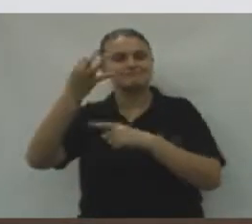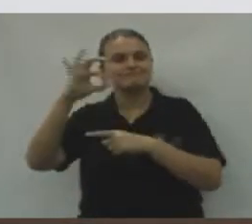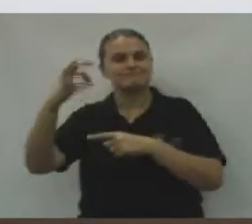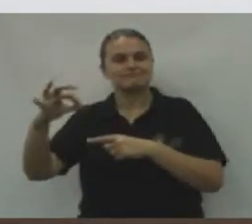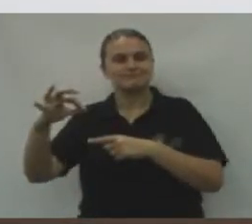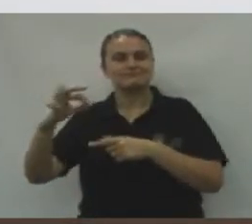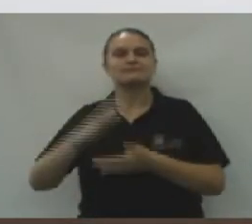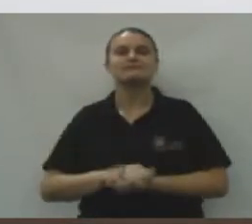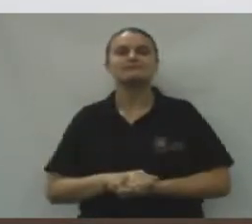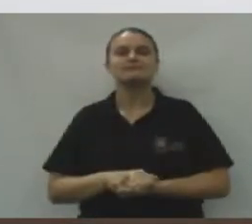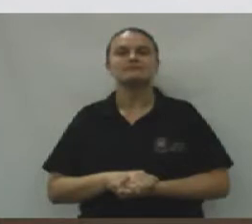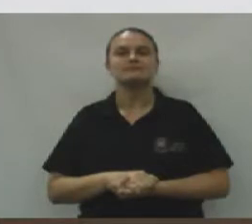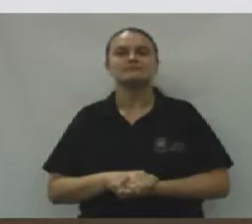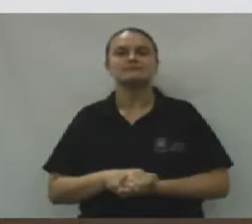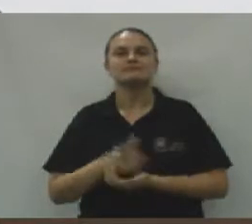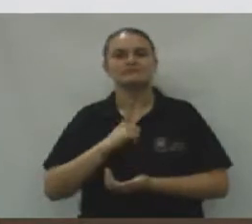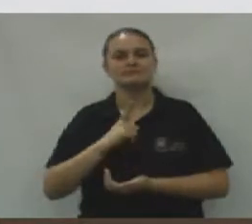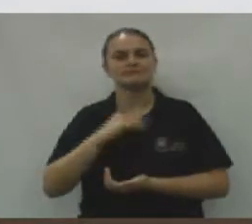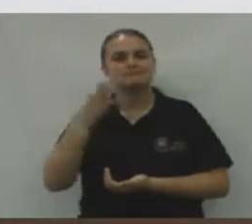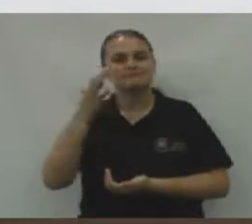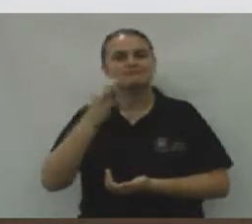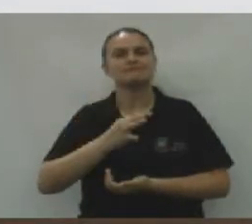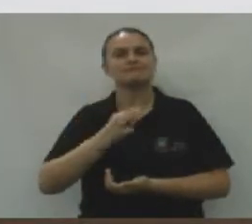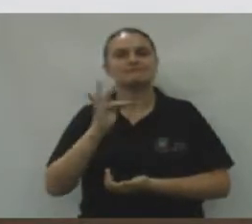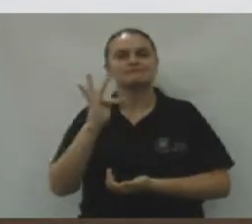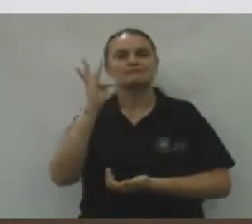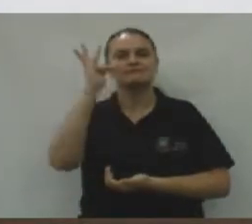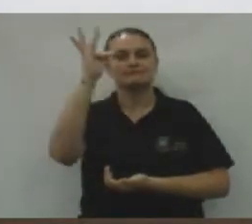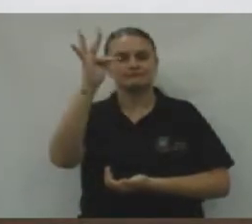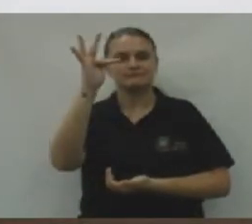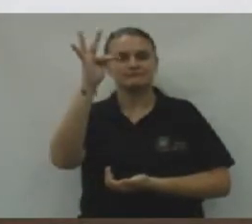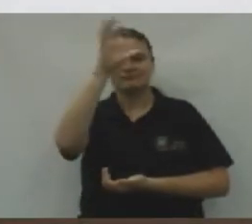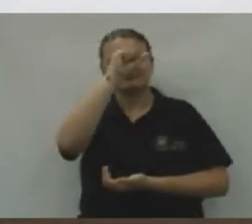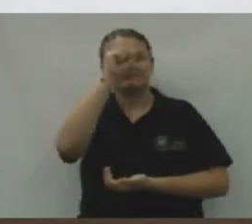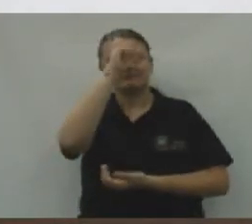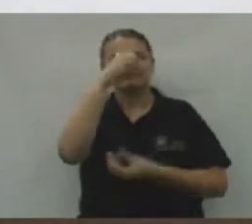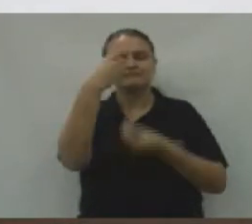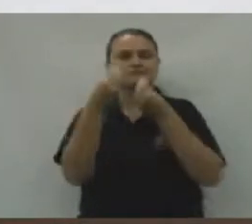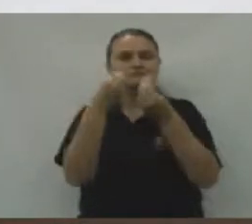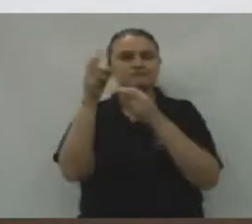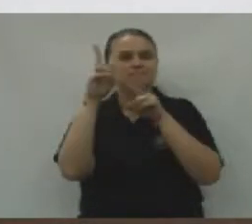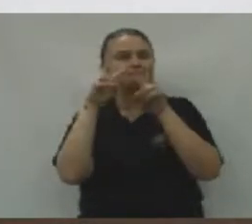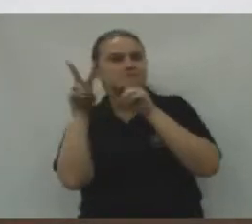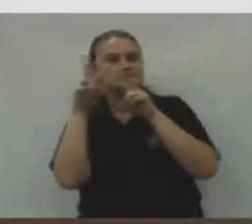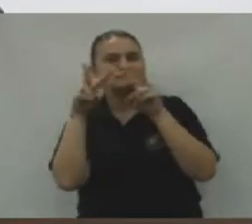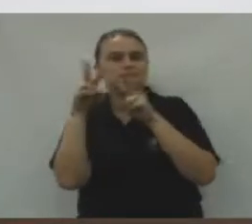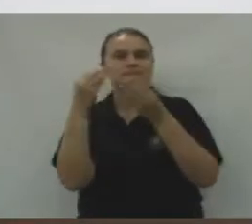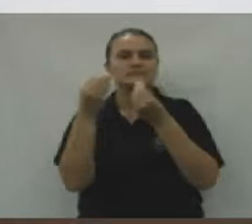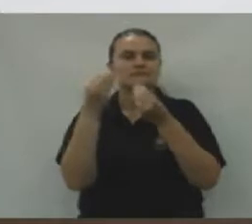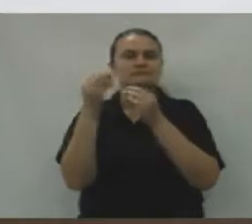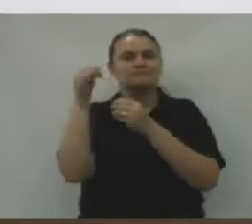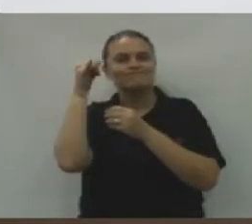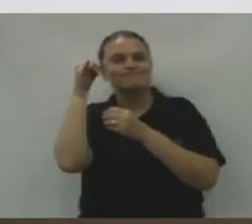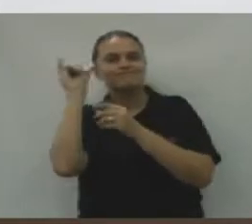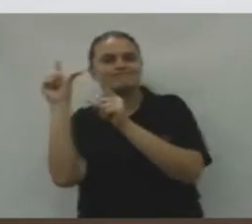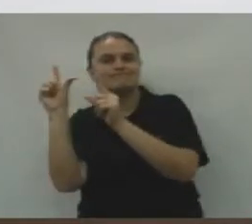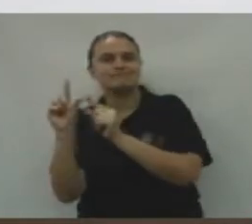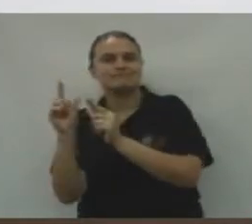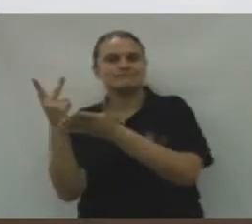que erros. E, com certeza, os erros nós estaríamos olhando para trás para que possa